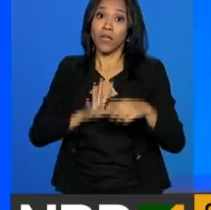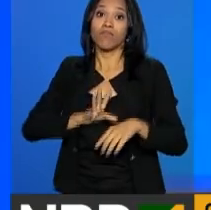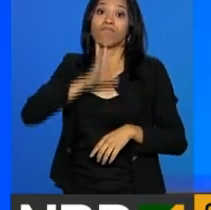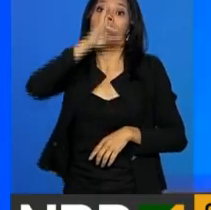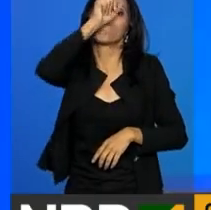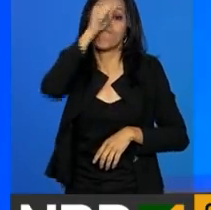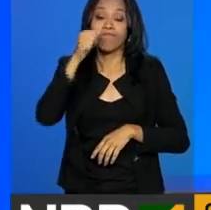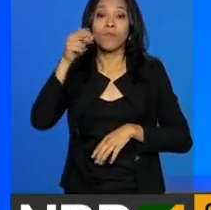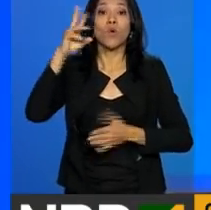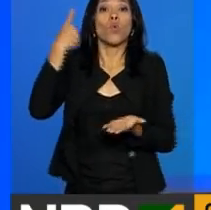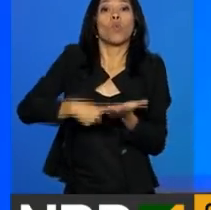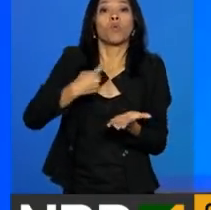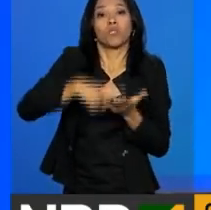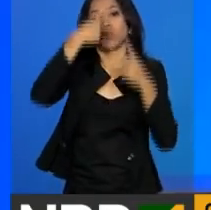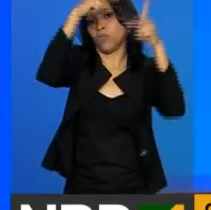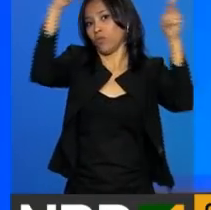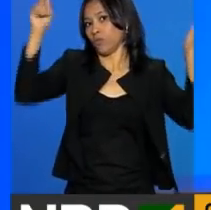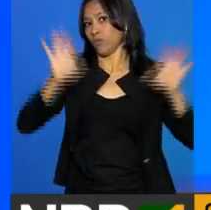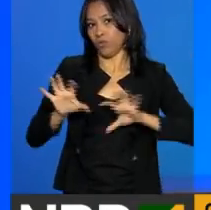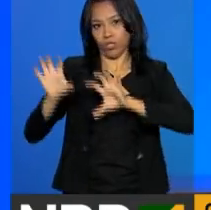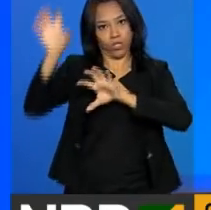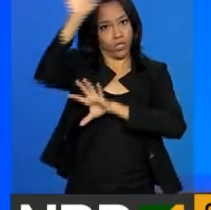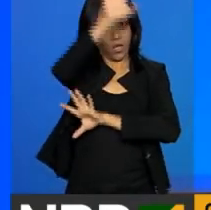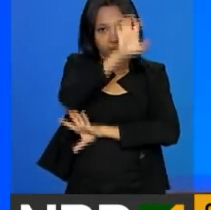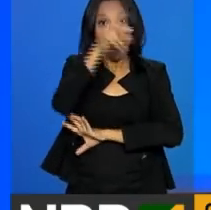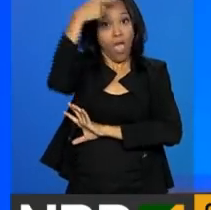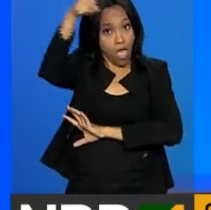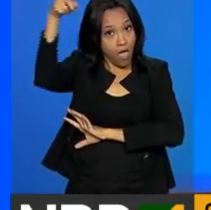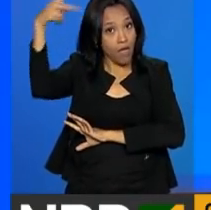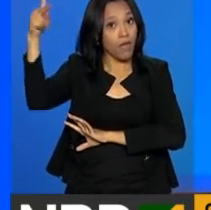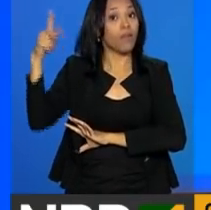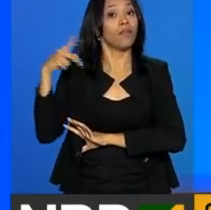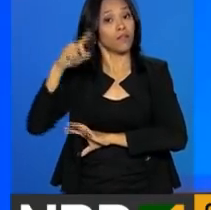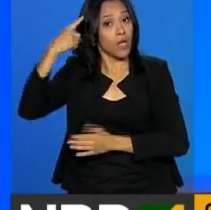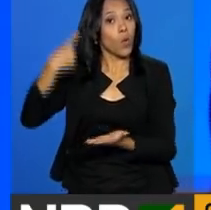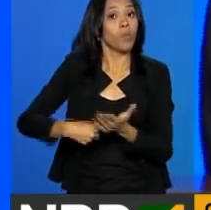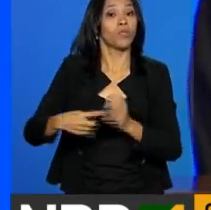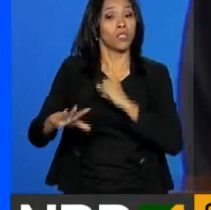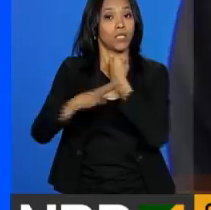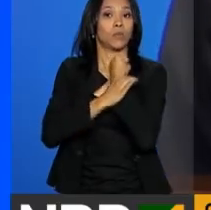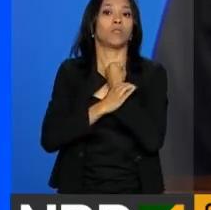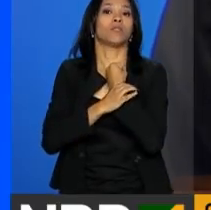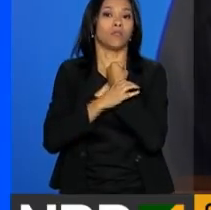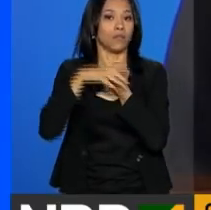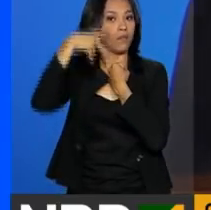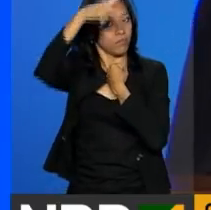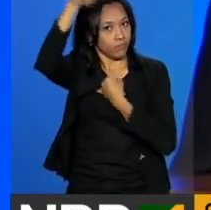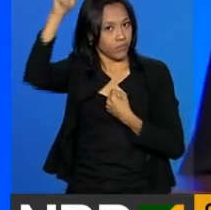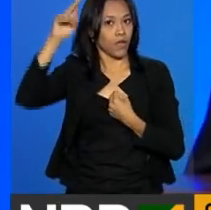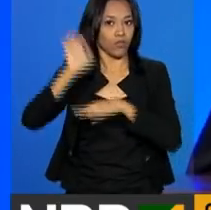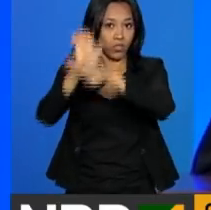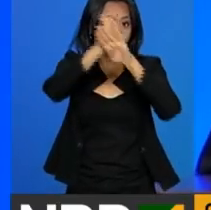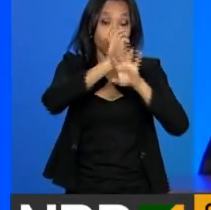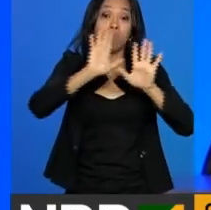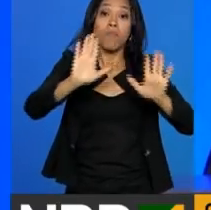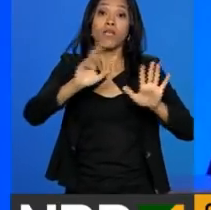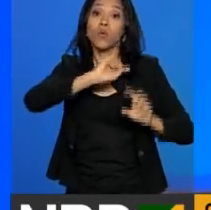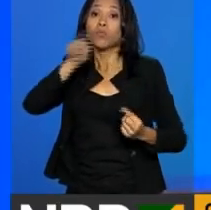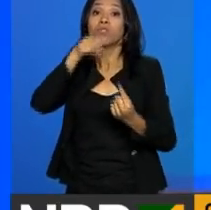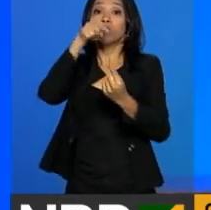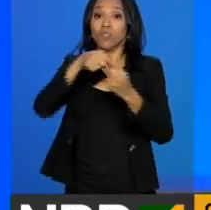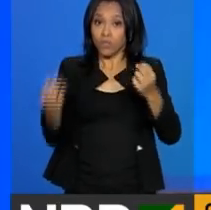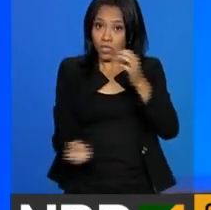estados porque os estados é que têm continuamente a competência de cuidar da segurança pública mas com o objetivo de coordenar e